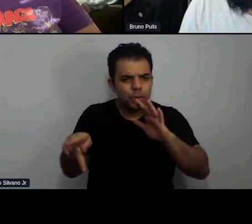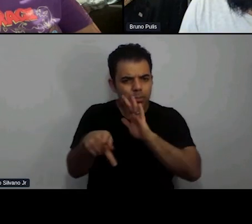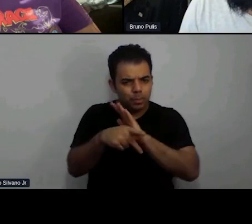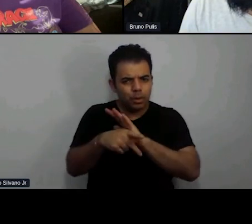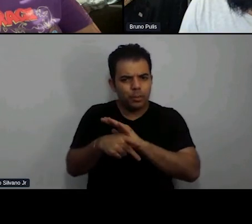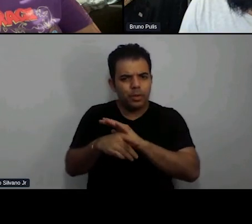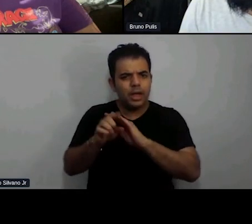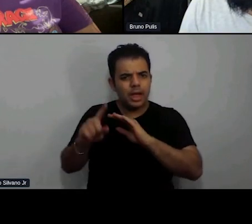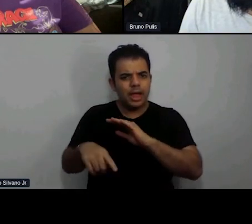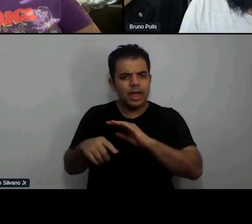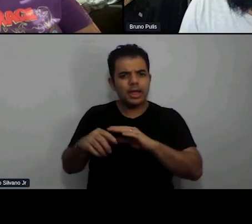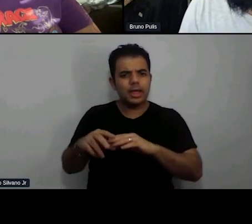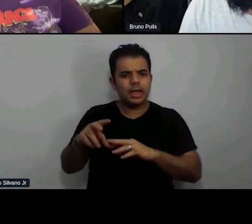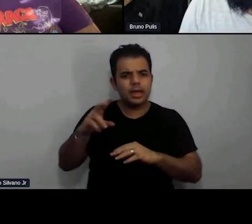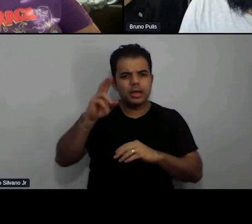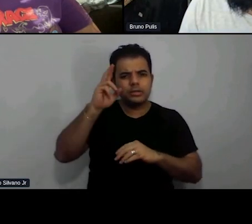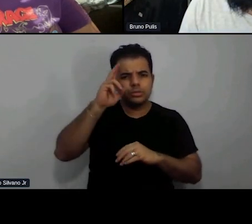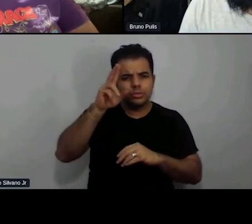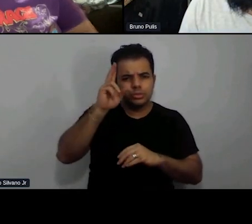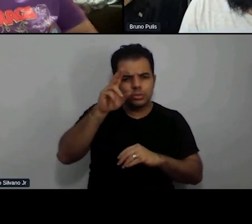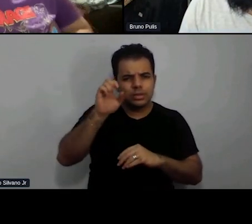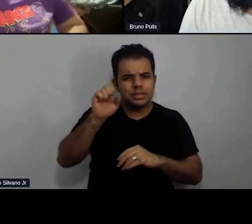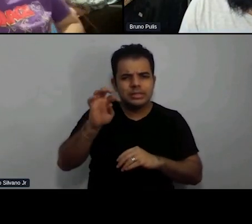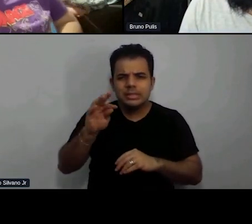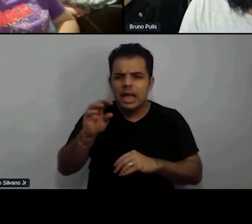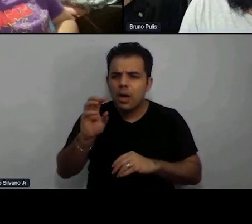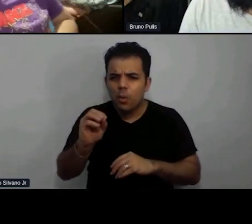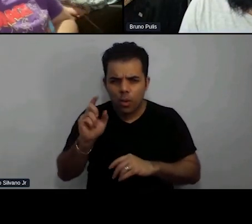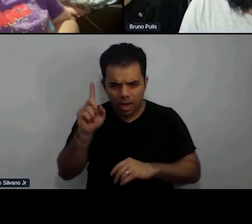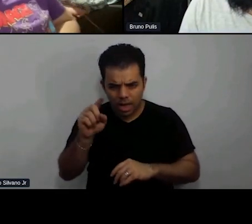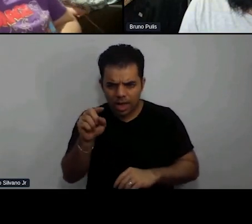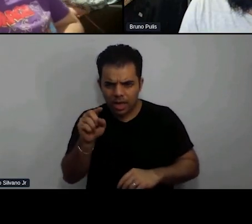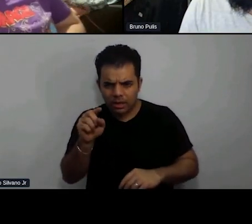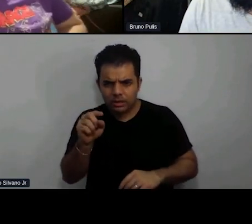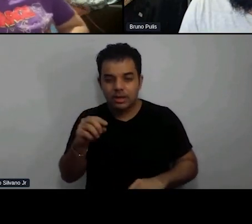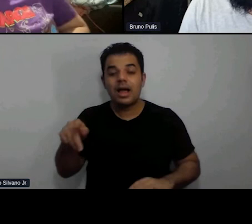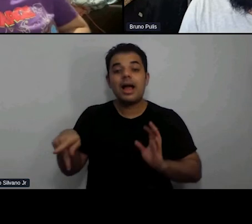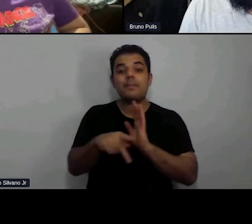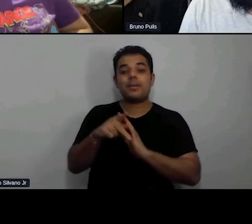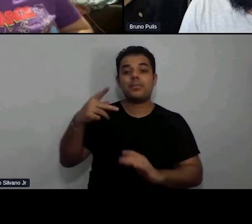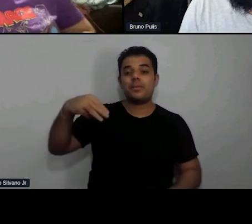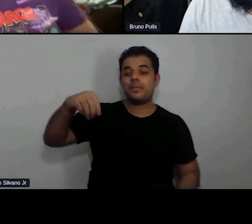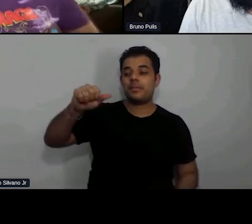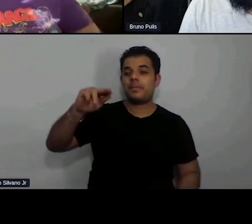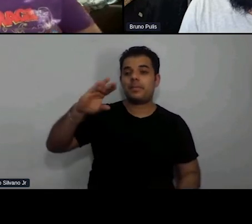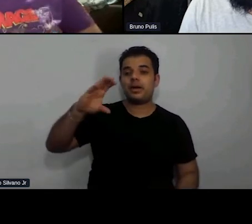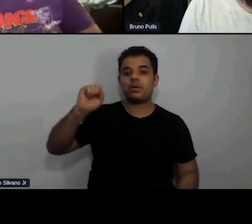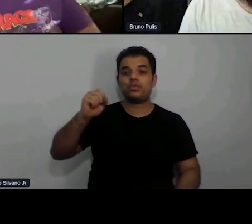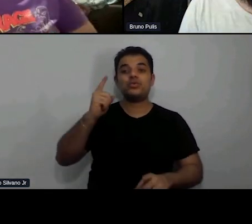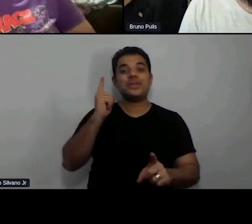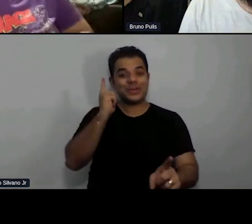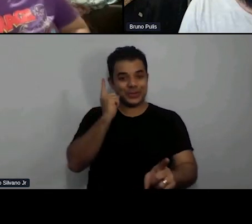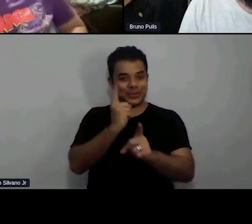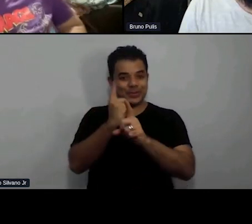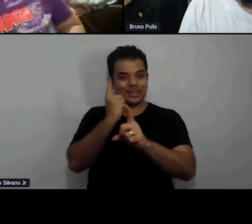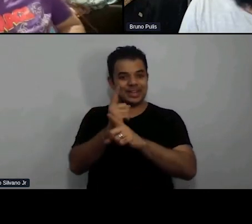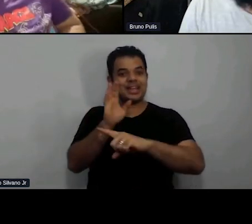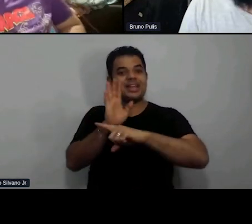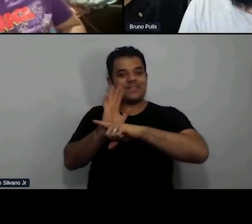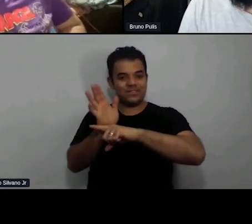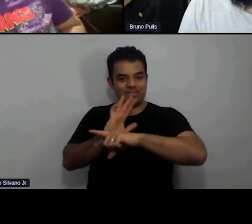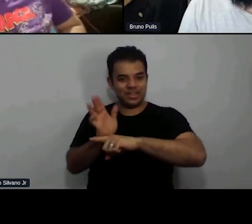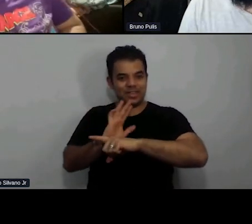canal do Histórias de Cego, né? Isso, do Marcos. Ah, legal. Eu achei ele aqui. Esse vídeo que você